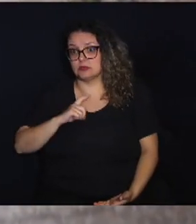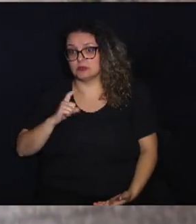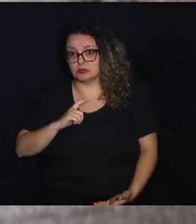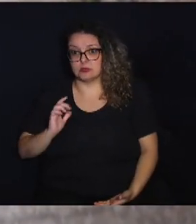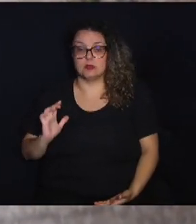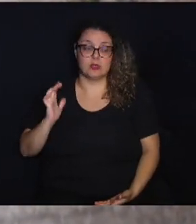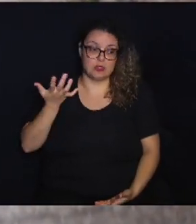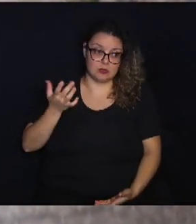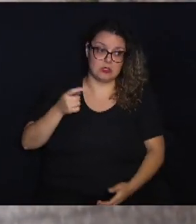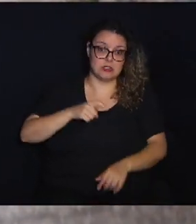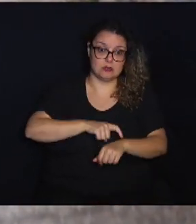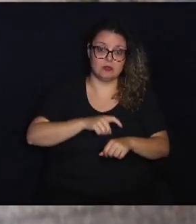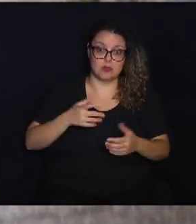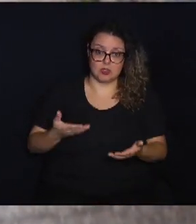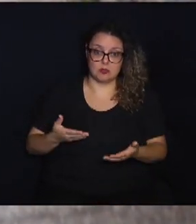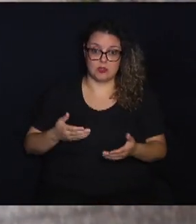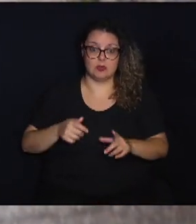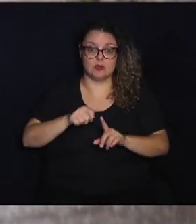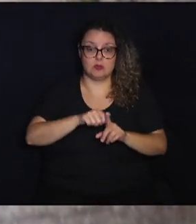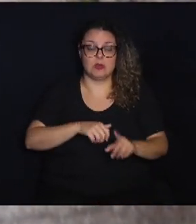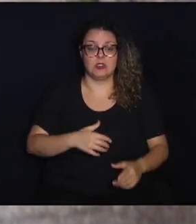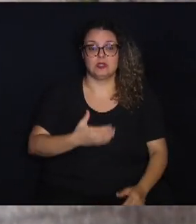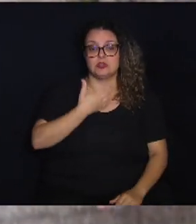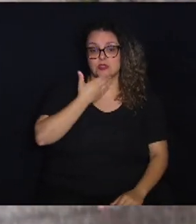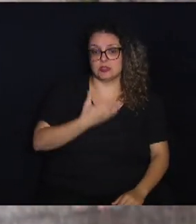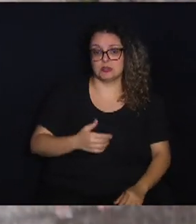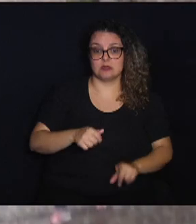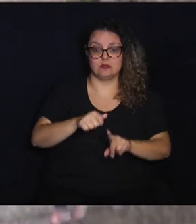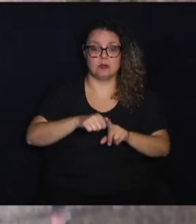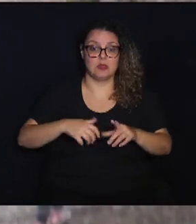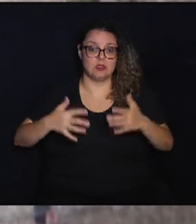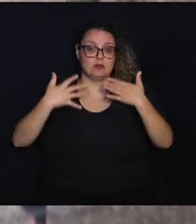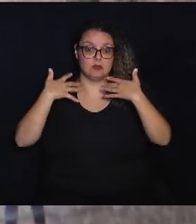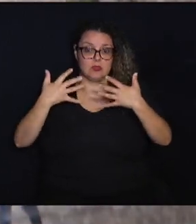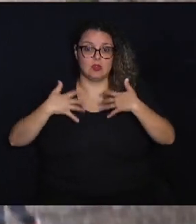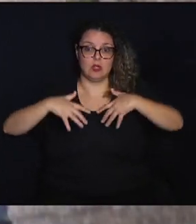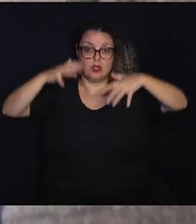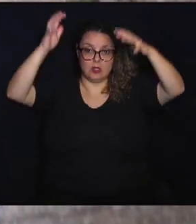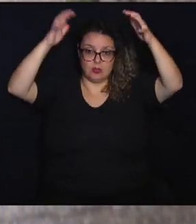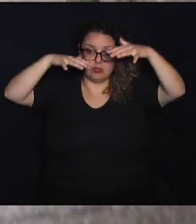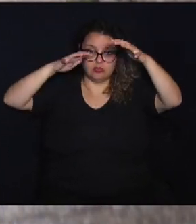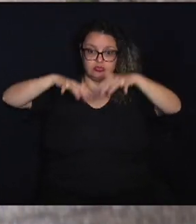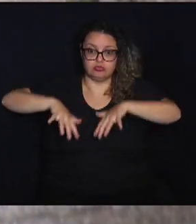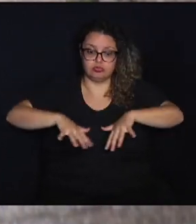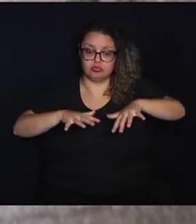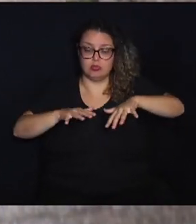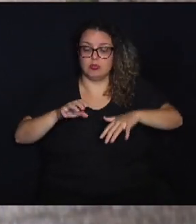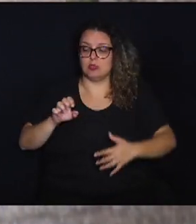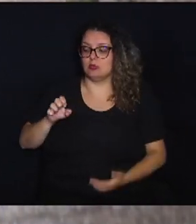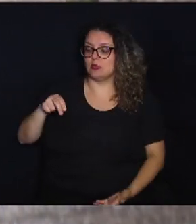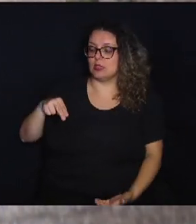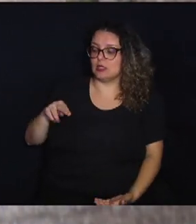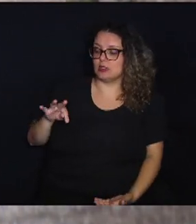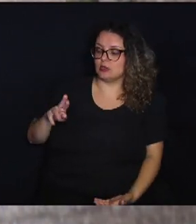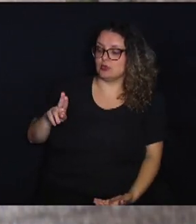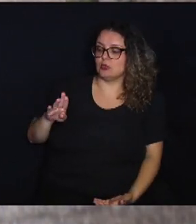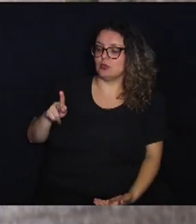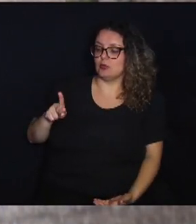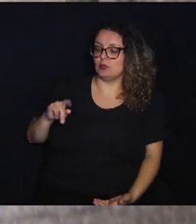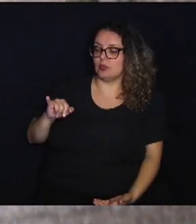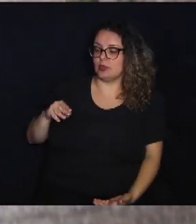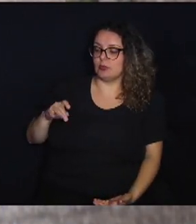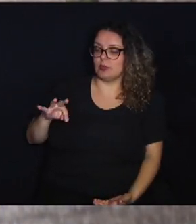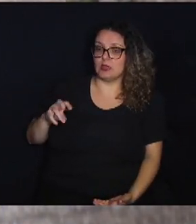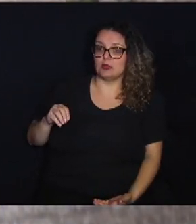ocorrências nesse período agora, dezembro e janeiro, é alagamento provocado por entupimento de calhas. E isso é um problema, porque